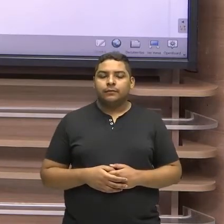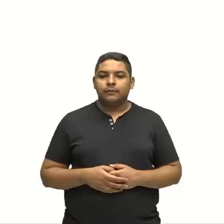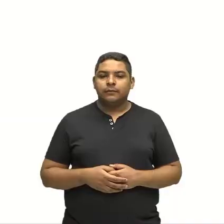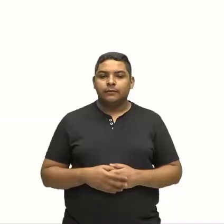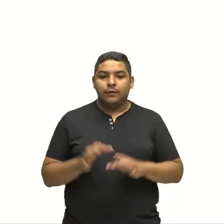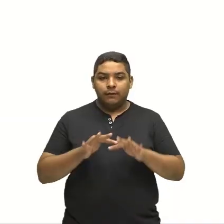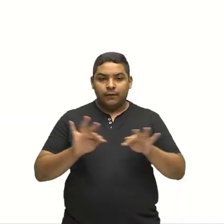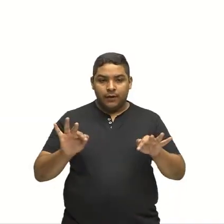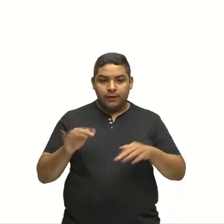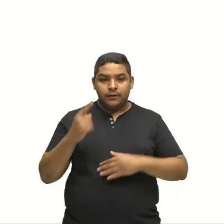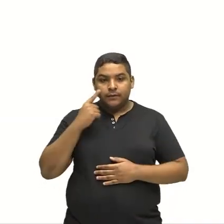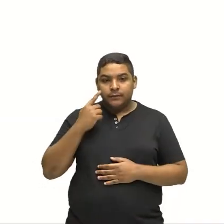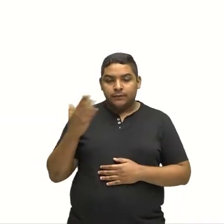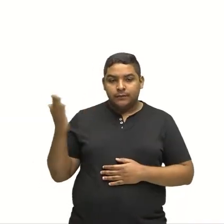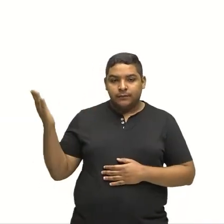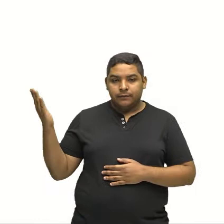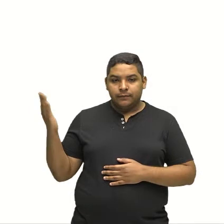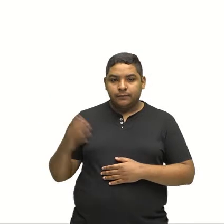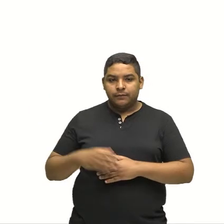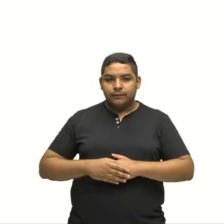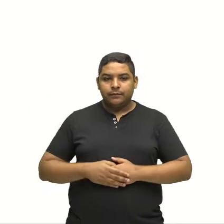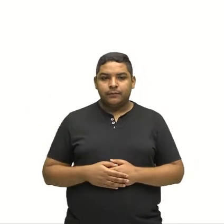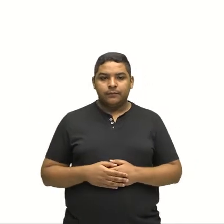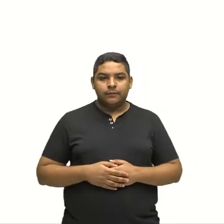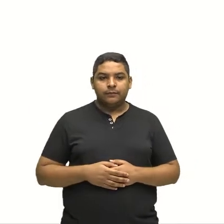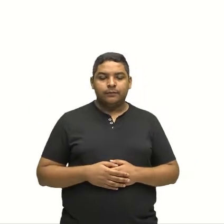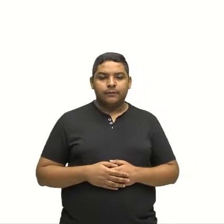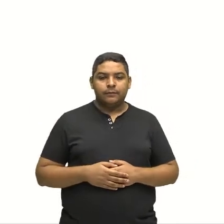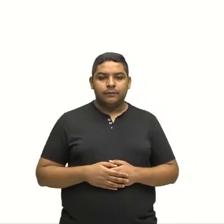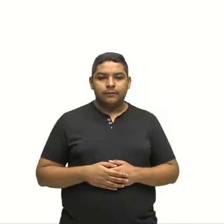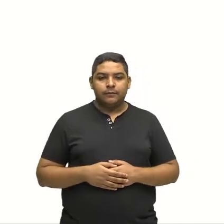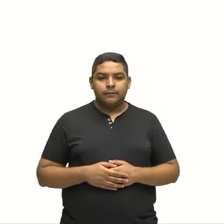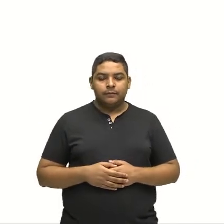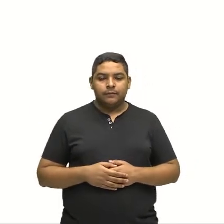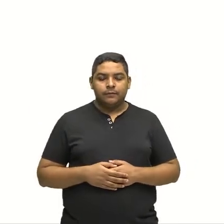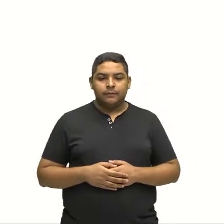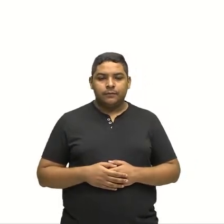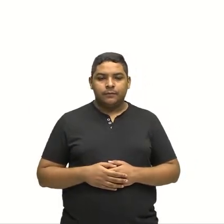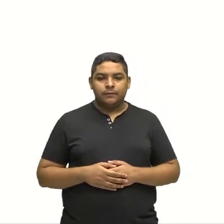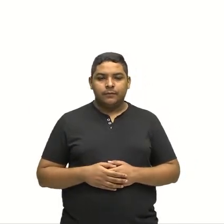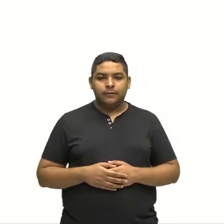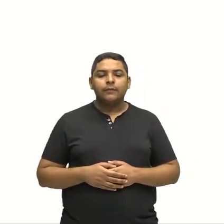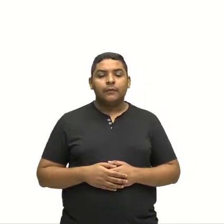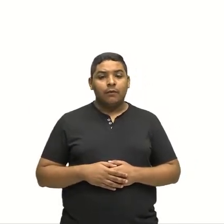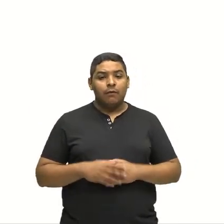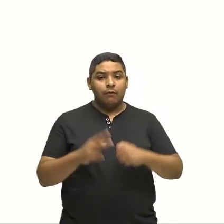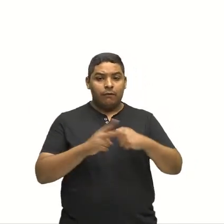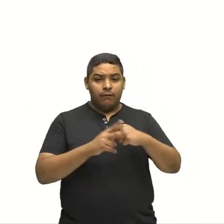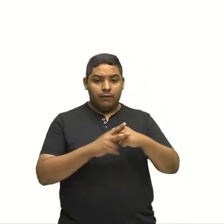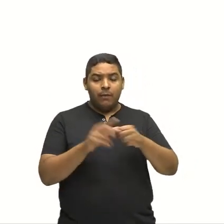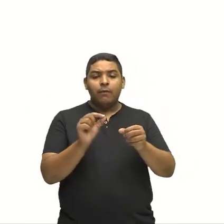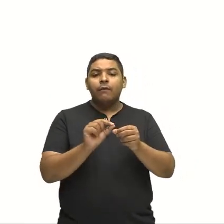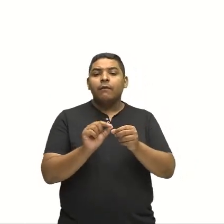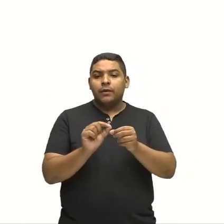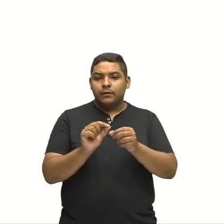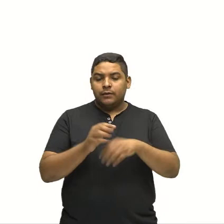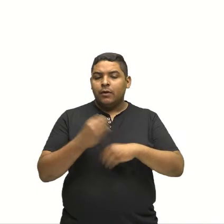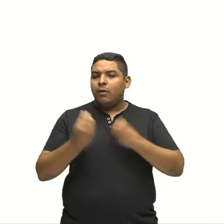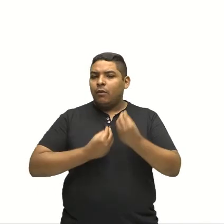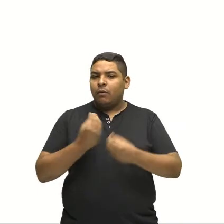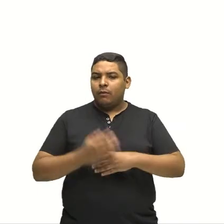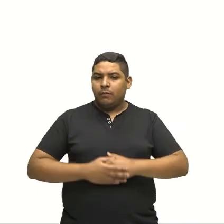frase, they are. Então, o verbo fazer, people. O verbo fazer é o do. Eu preciso também do